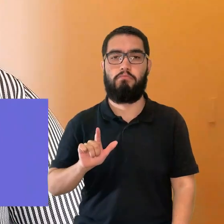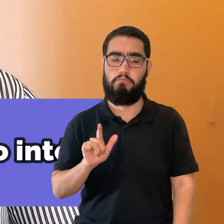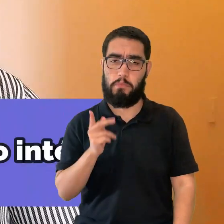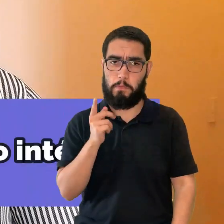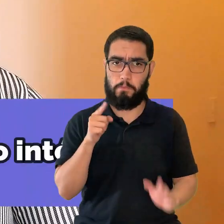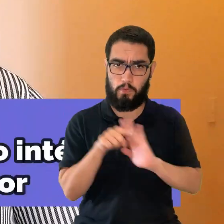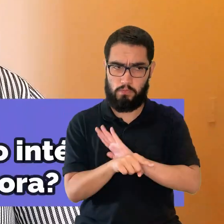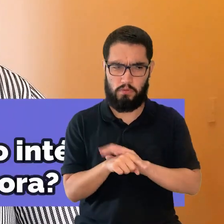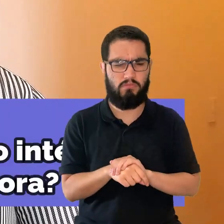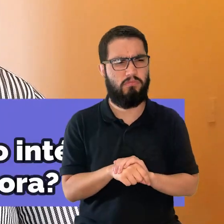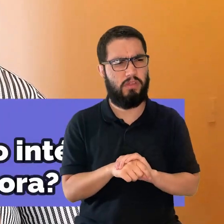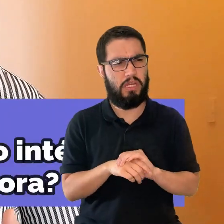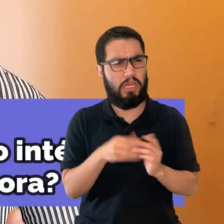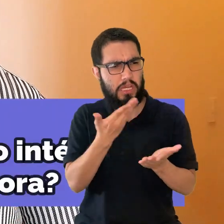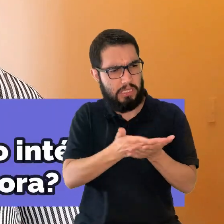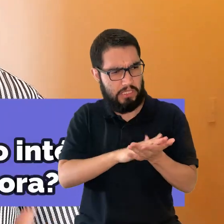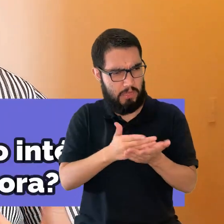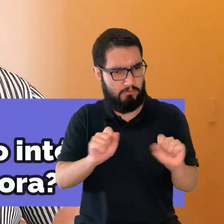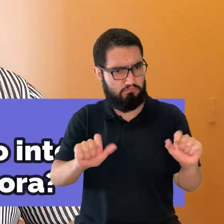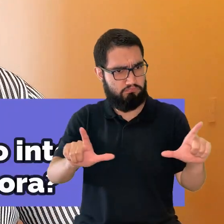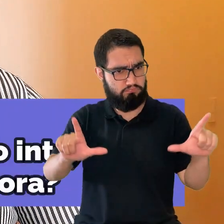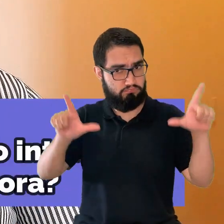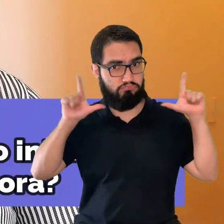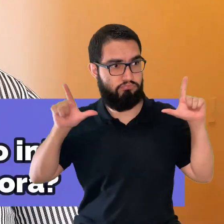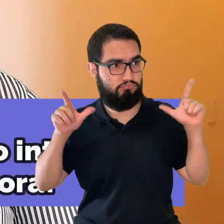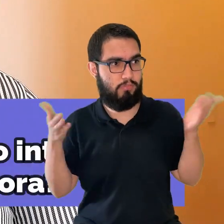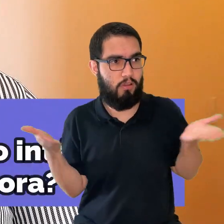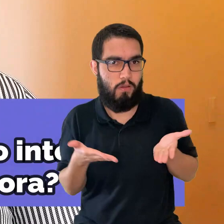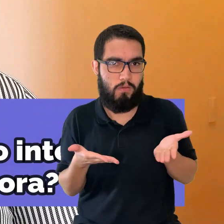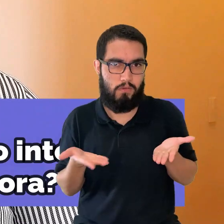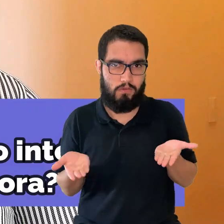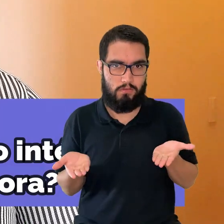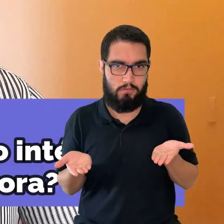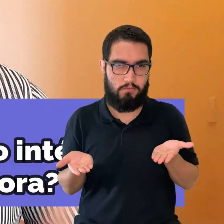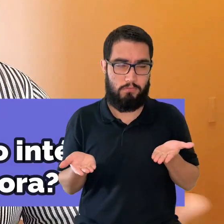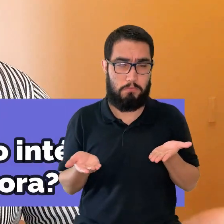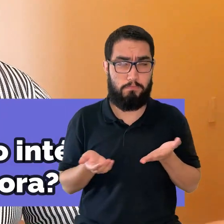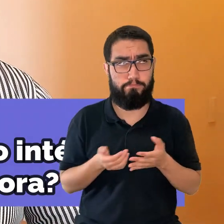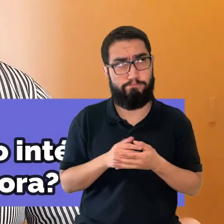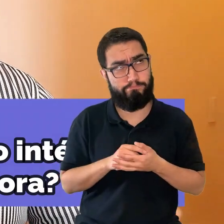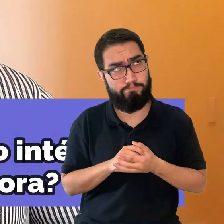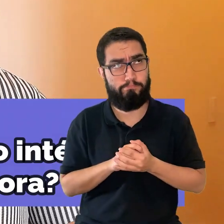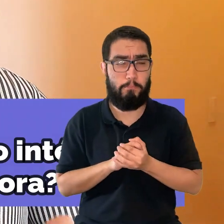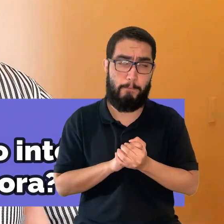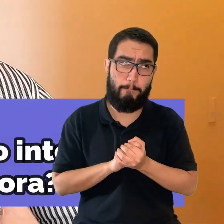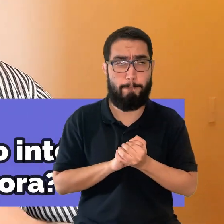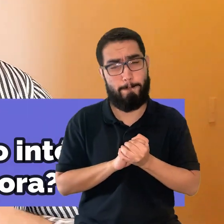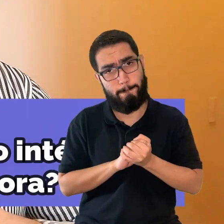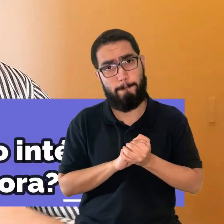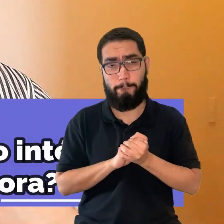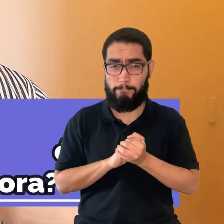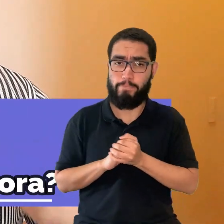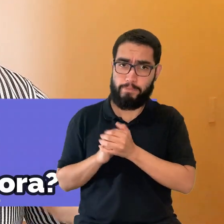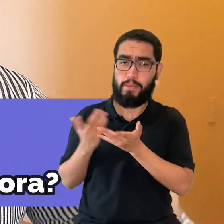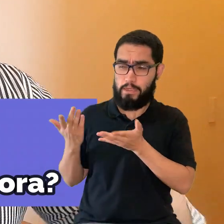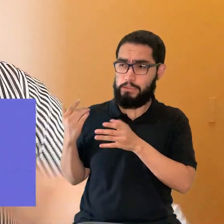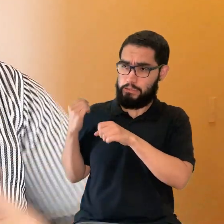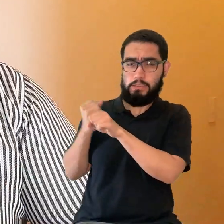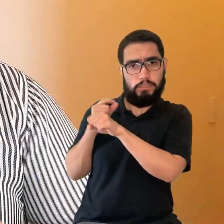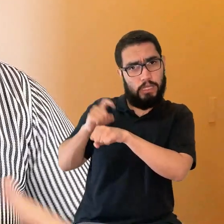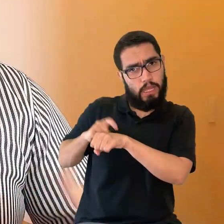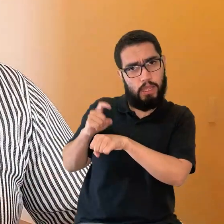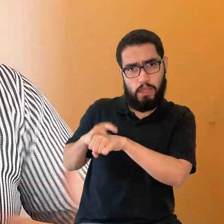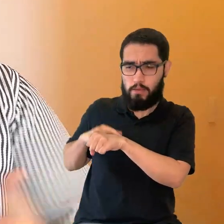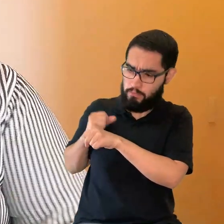que a imagem do intérprete está sendo mais estimada agora? Posso dizer que com o passar do